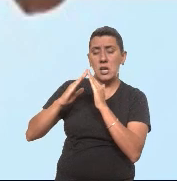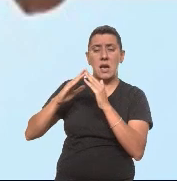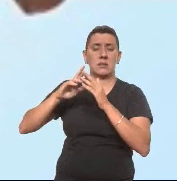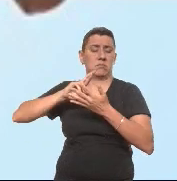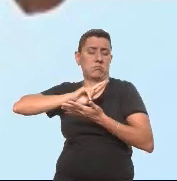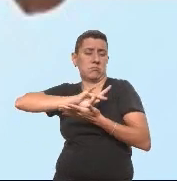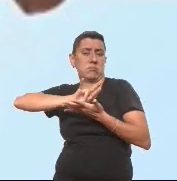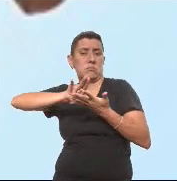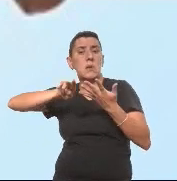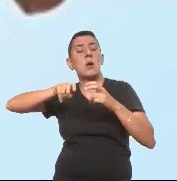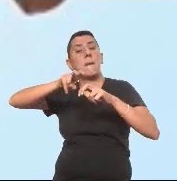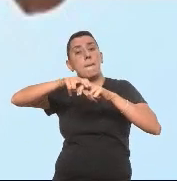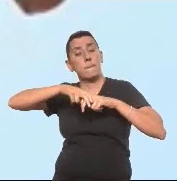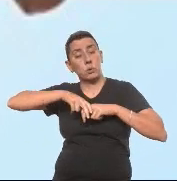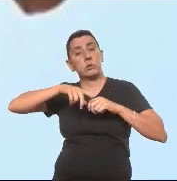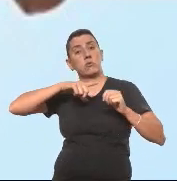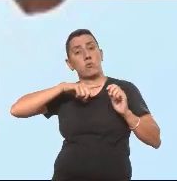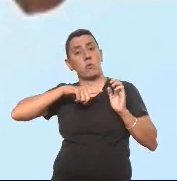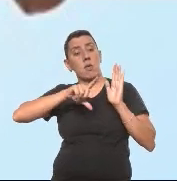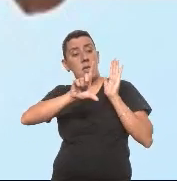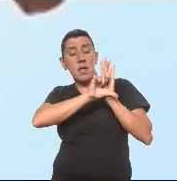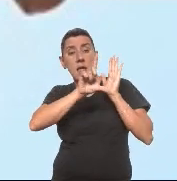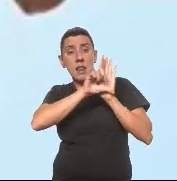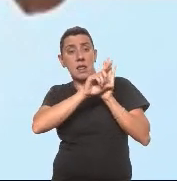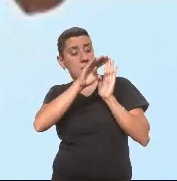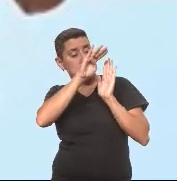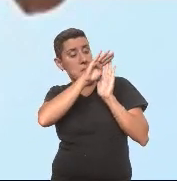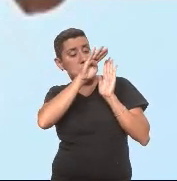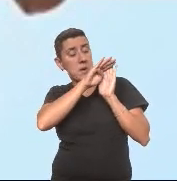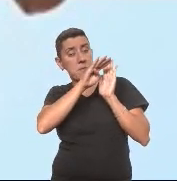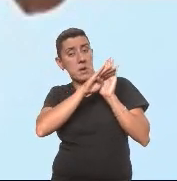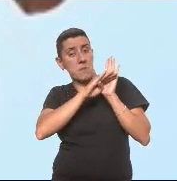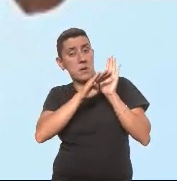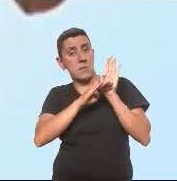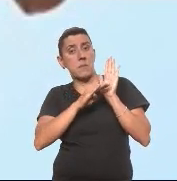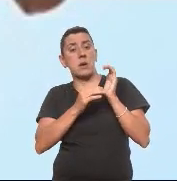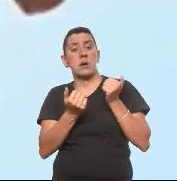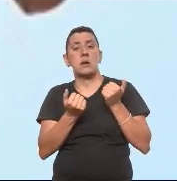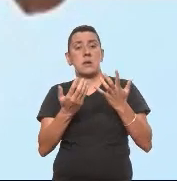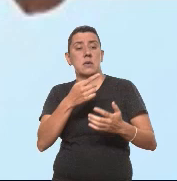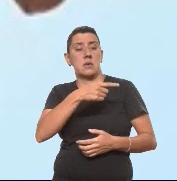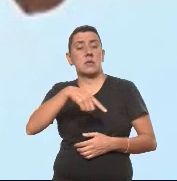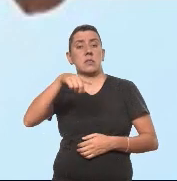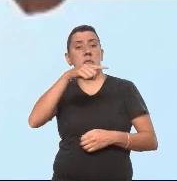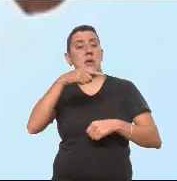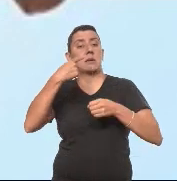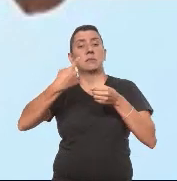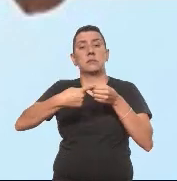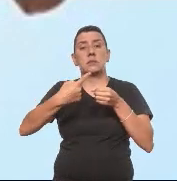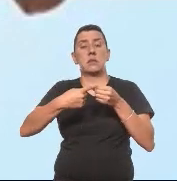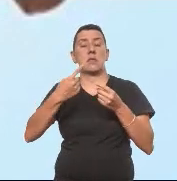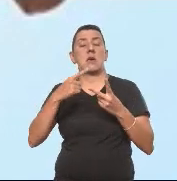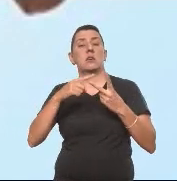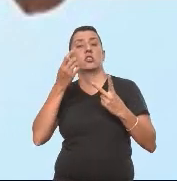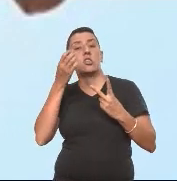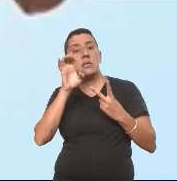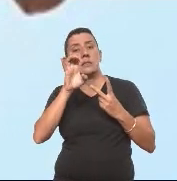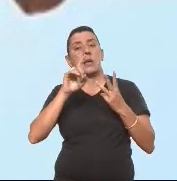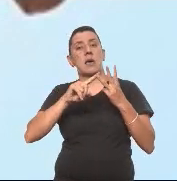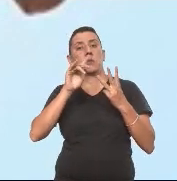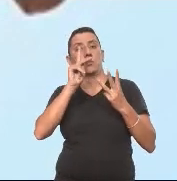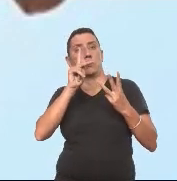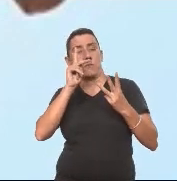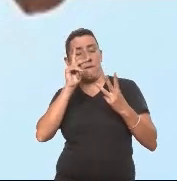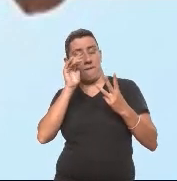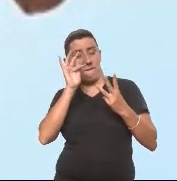existe toda uma política que faz com que os municípios os estados e os países cada vez mais busque soluções